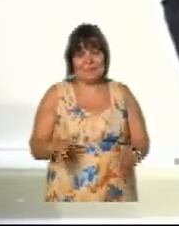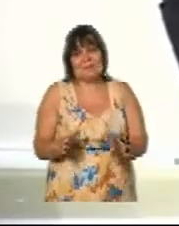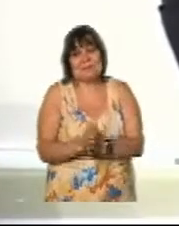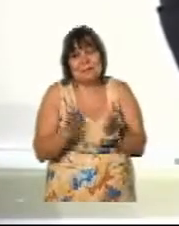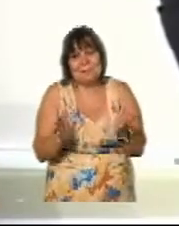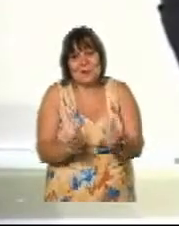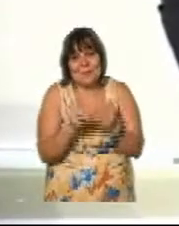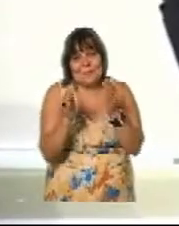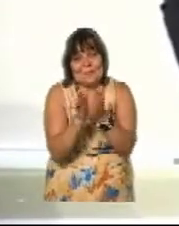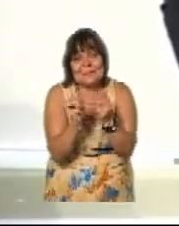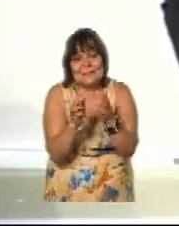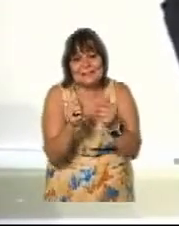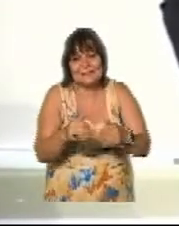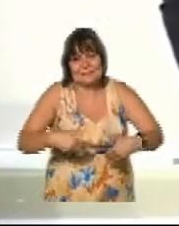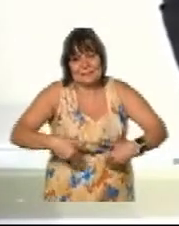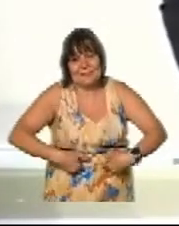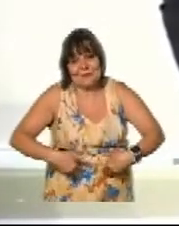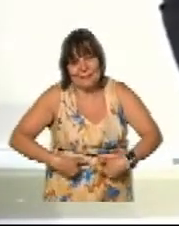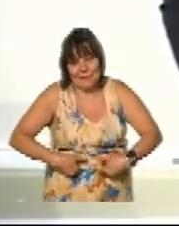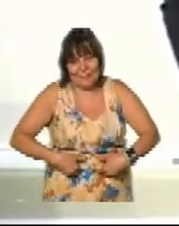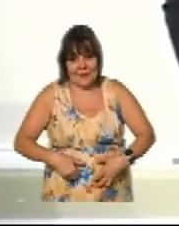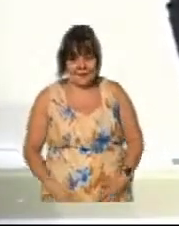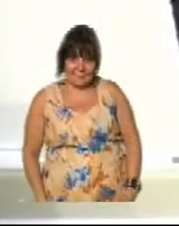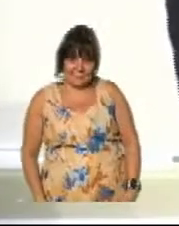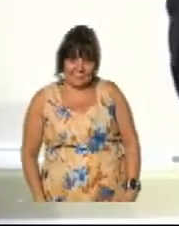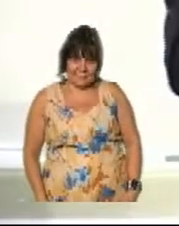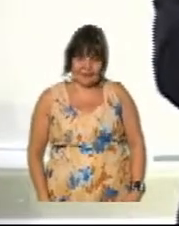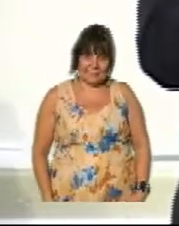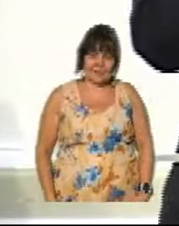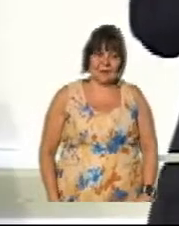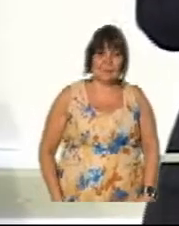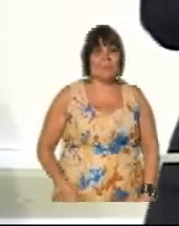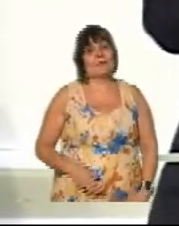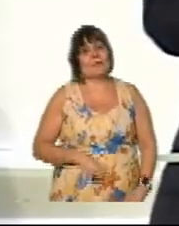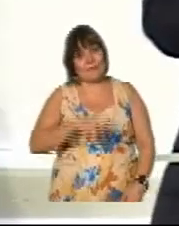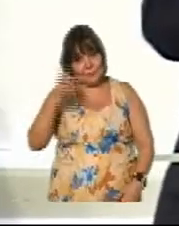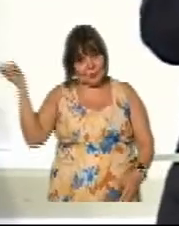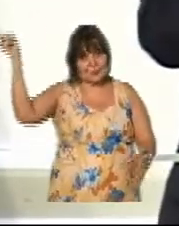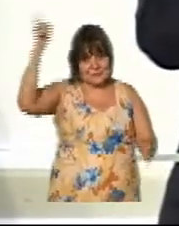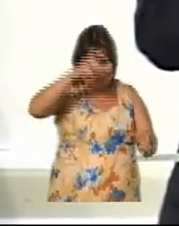Palavra, se fosse um carioca a escrever, dizia isso, na pindaíba. Então o que é que eu vou fazer? Eu vou para a casa do